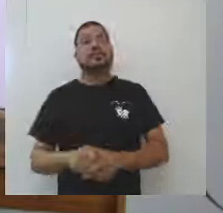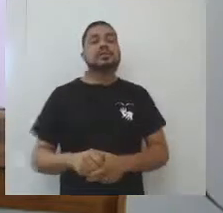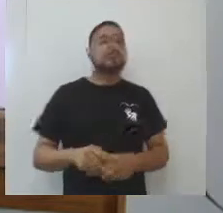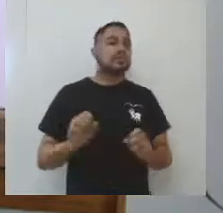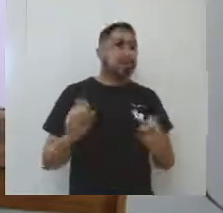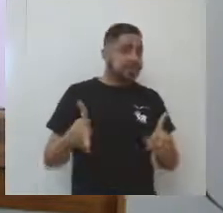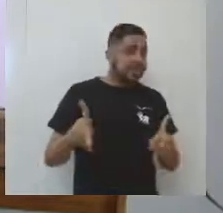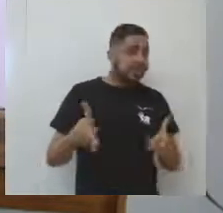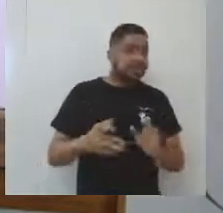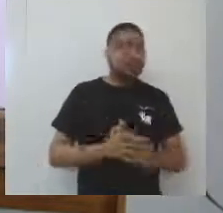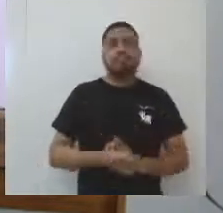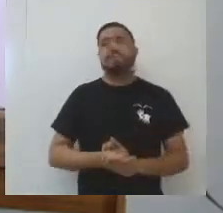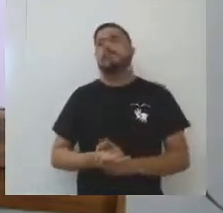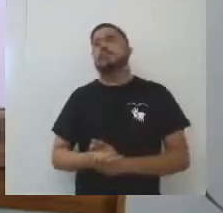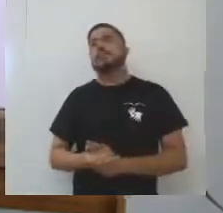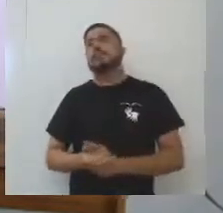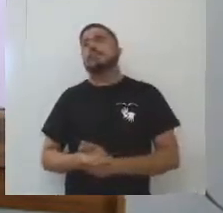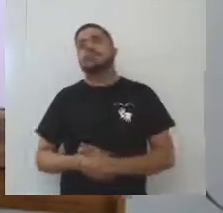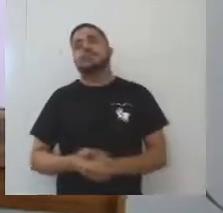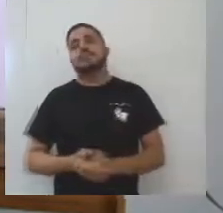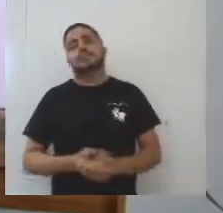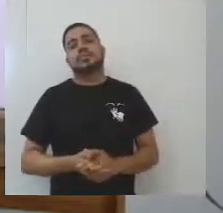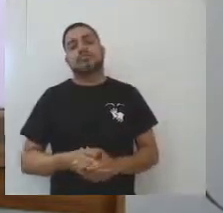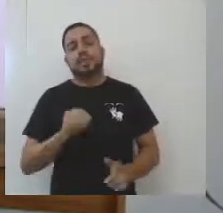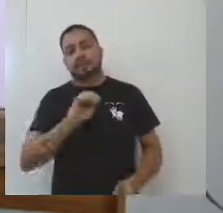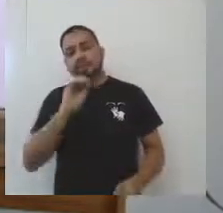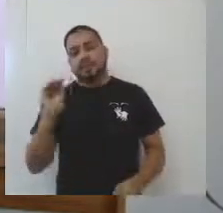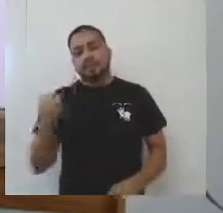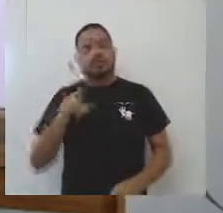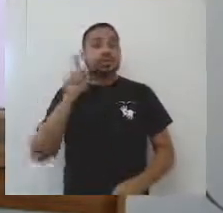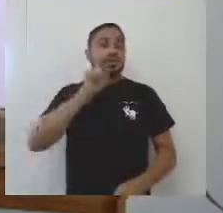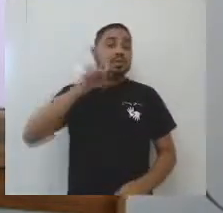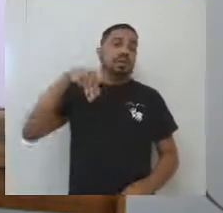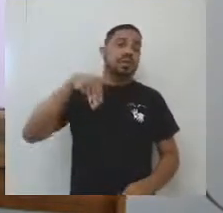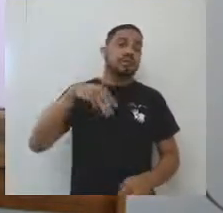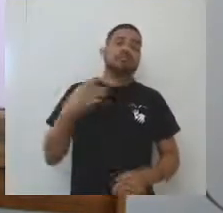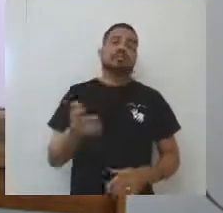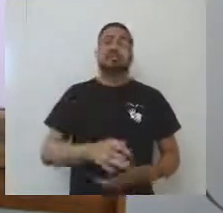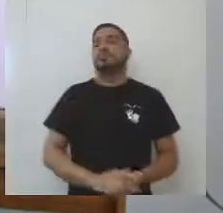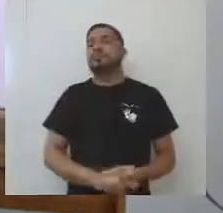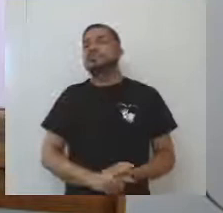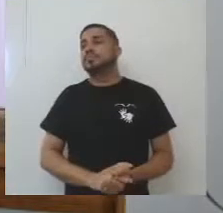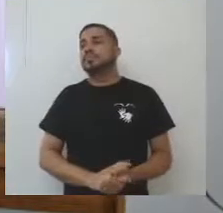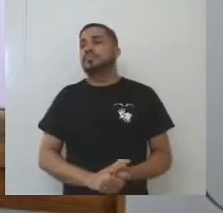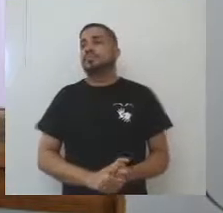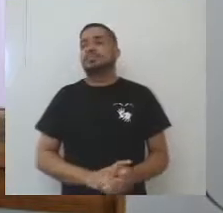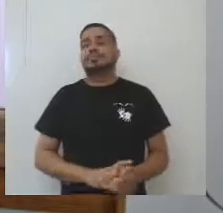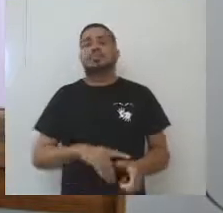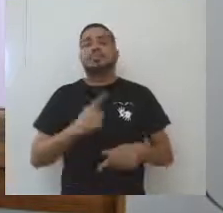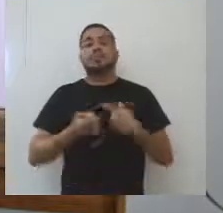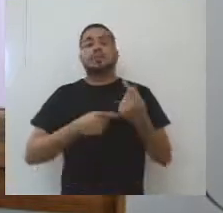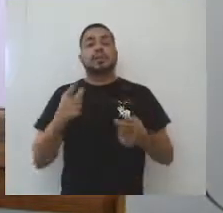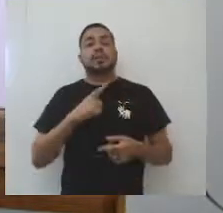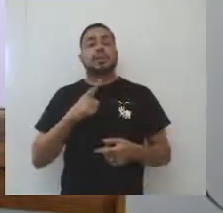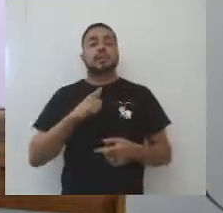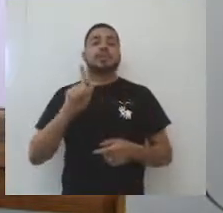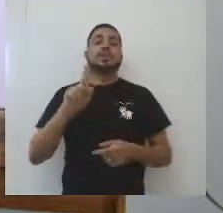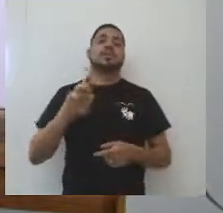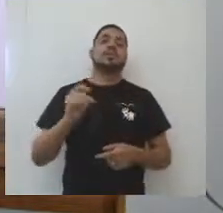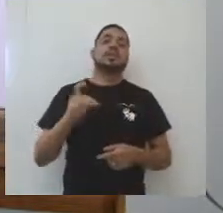Natinha? Tranquilo? Tranquilo? Valeu, Natinha. Beijo pro pessoal de Moreno aí, viu? Ó, depois eu tenho